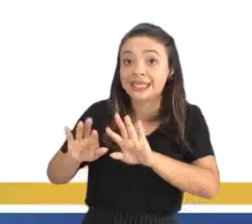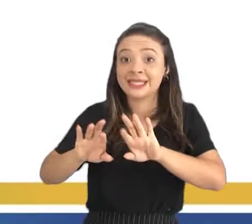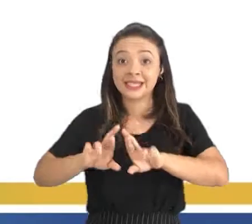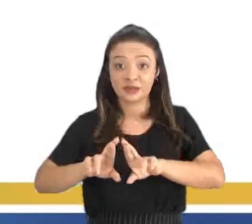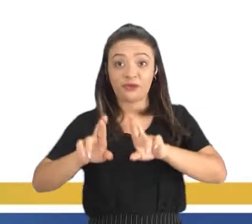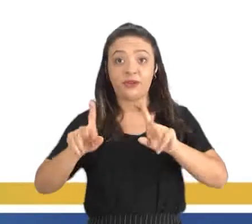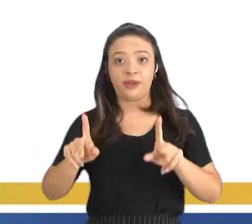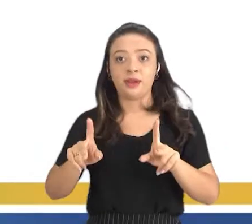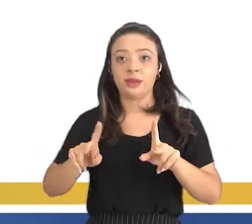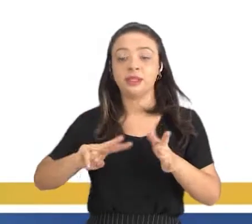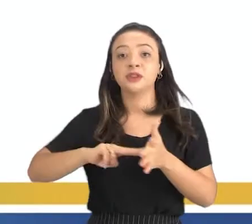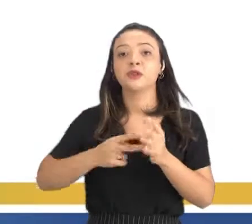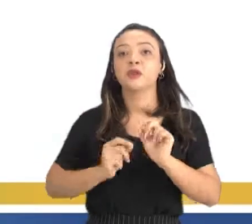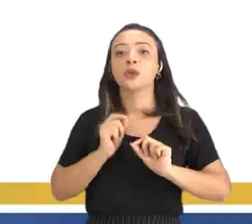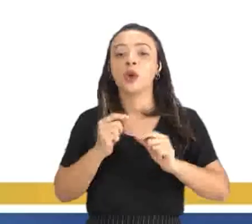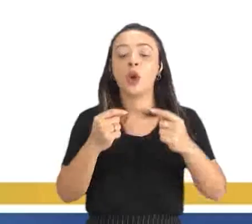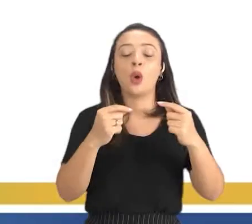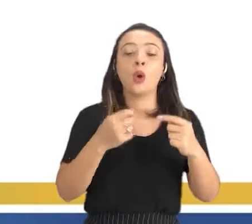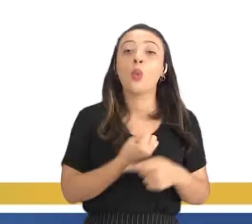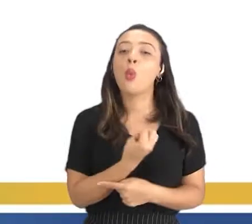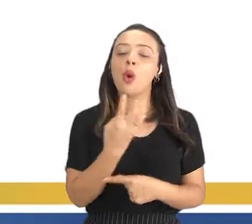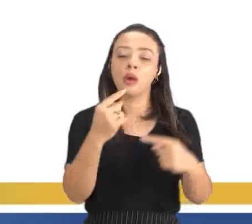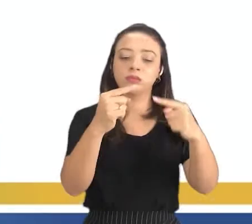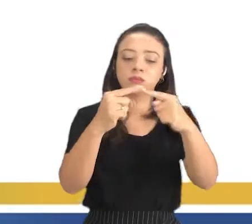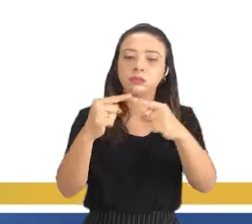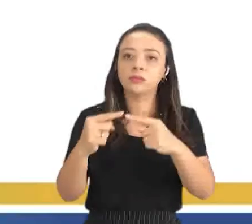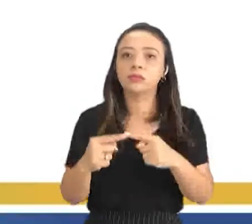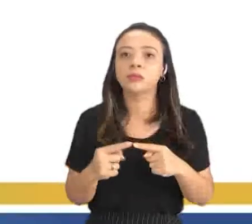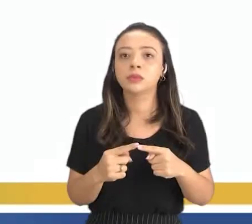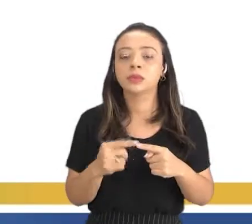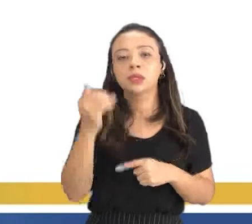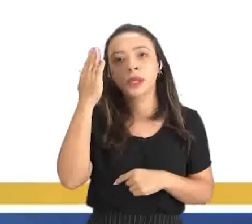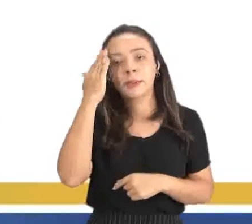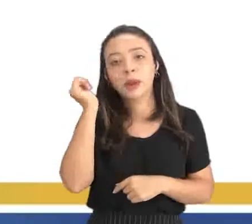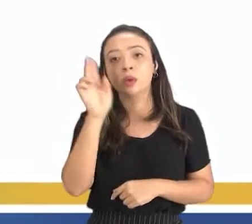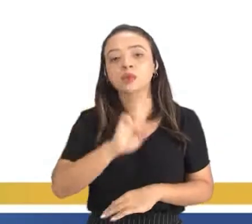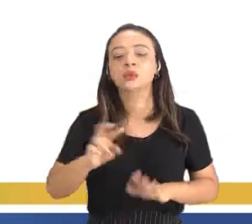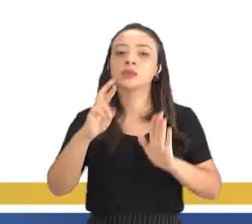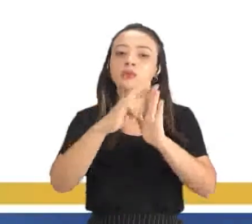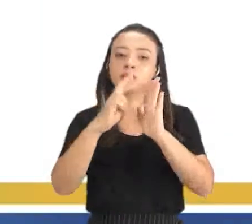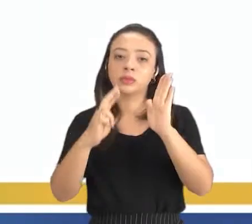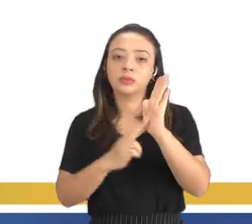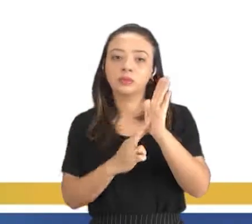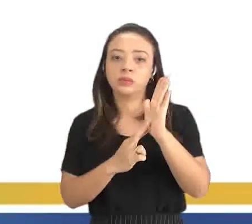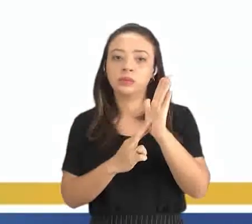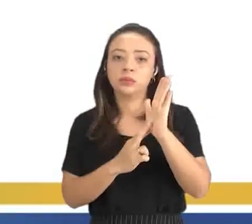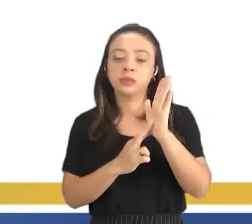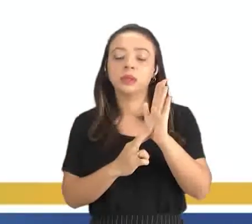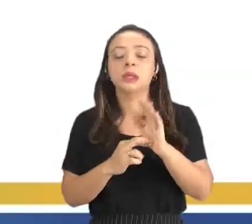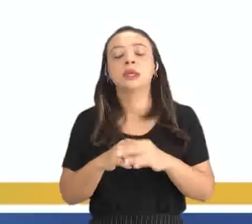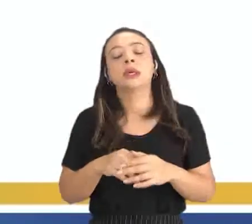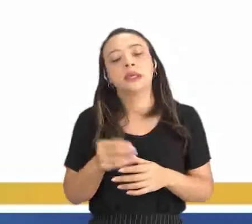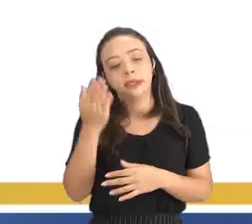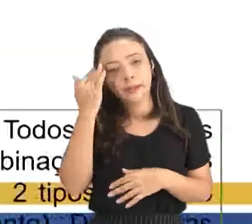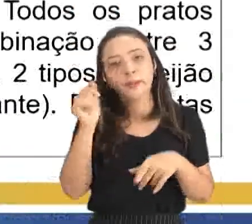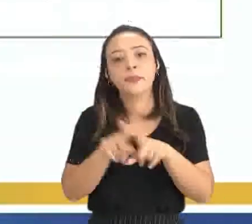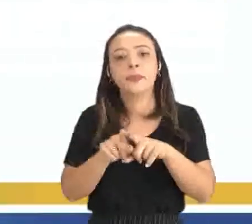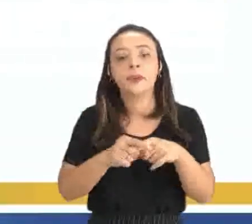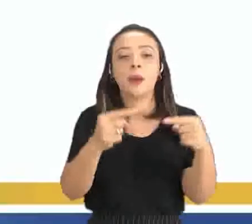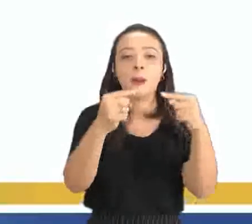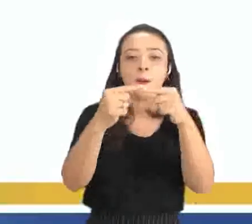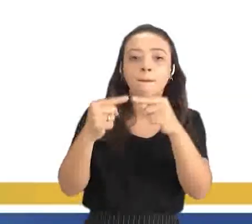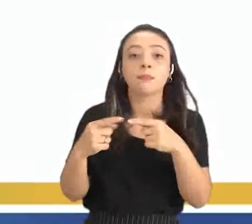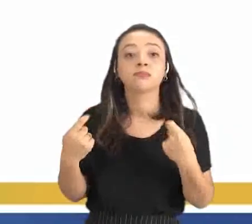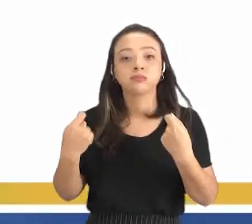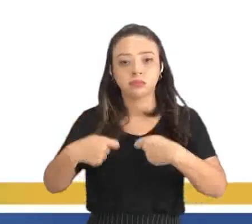o número de combinações ele vai ser determinado pelo produto entre as possibilidades de cada conjunto. Então, vamos resolver mais